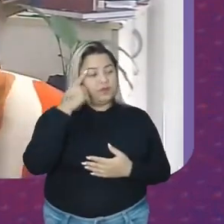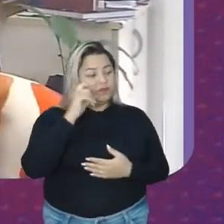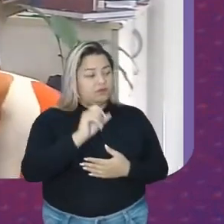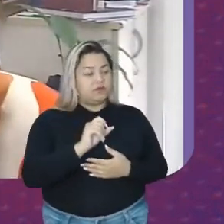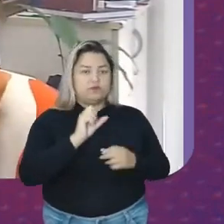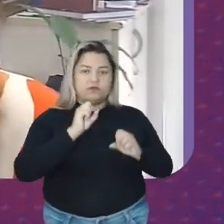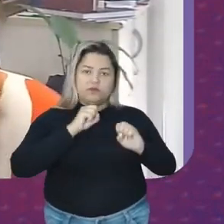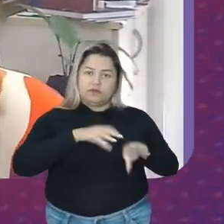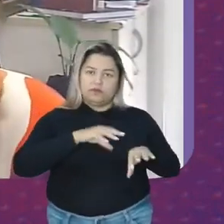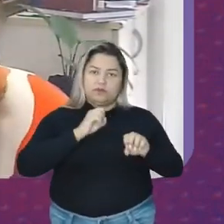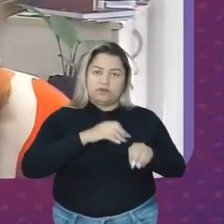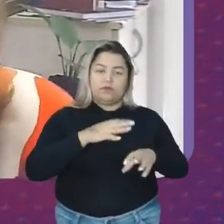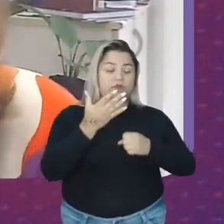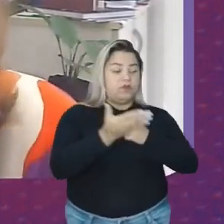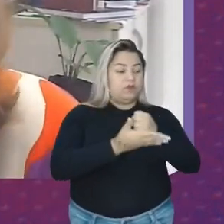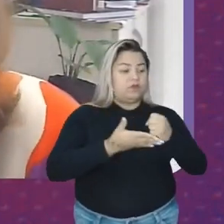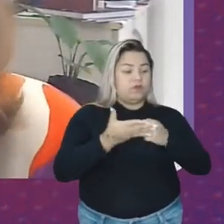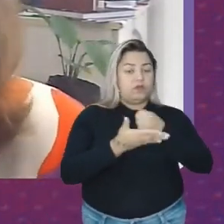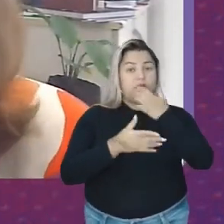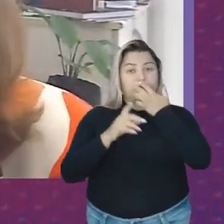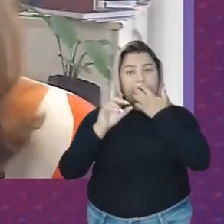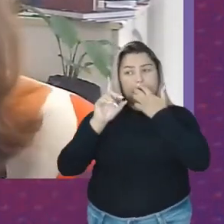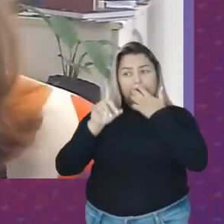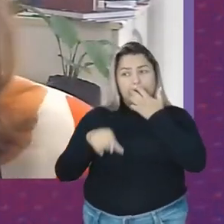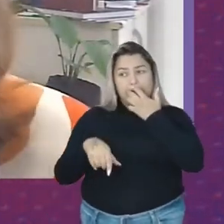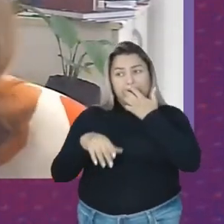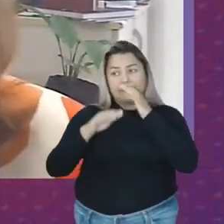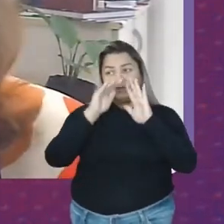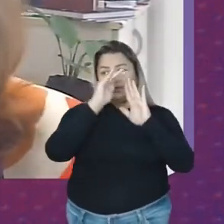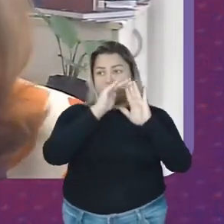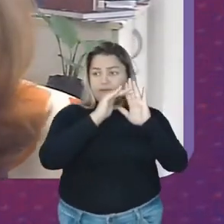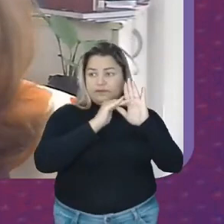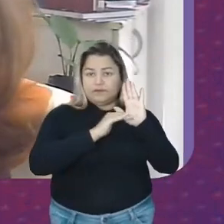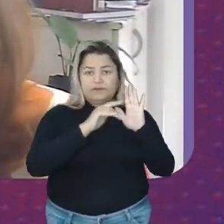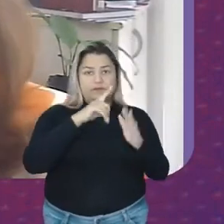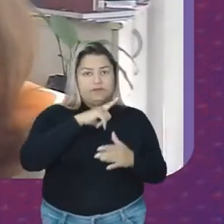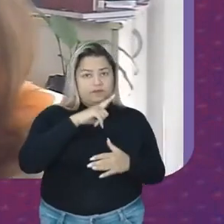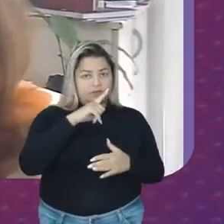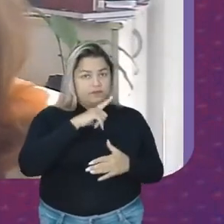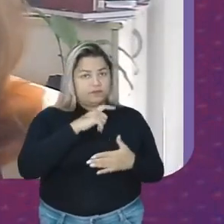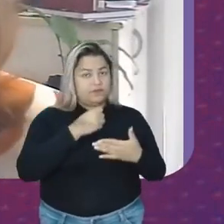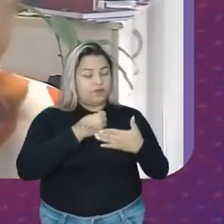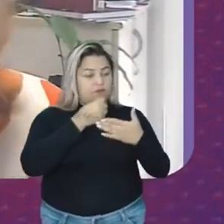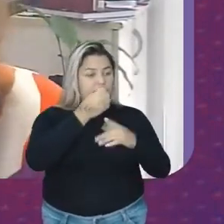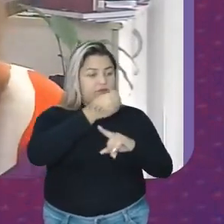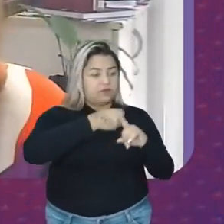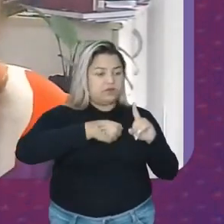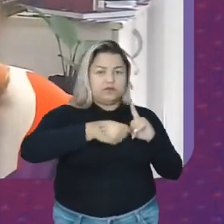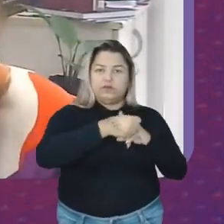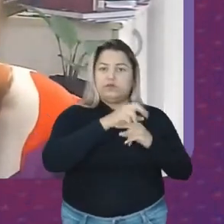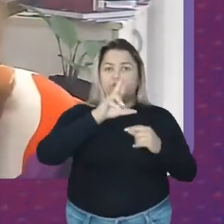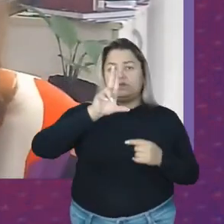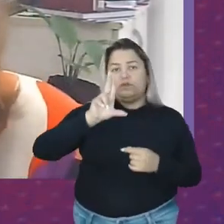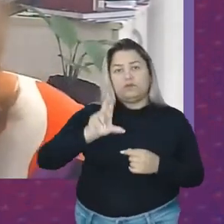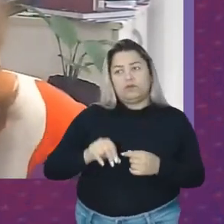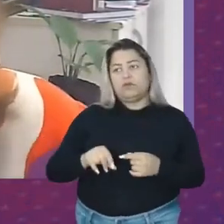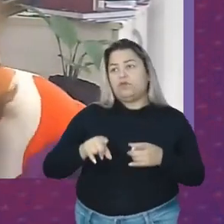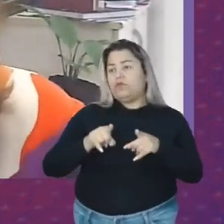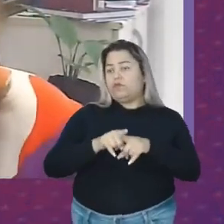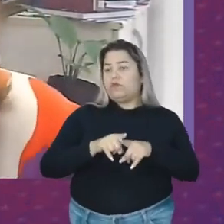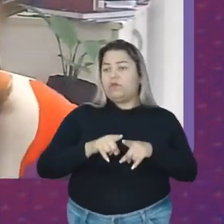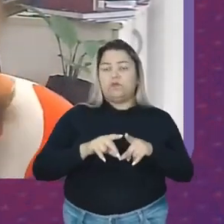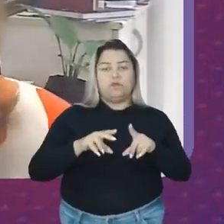das suas pastas quais são os grandes programas que a gente tem que entregar para a sociedade. Não é para entregar nem